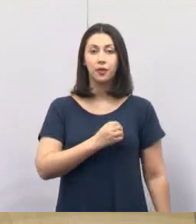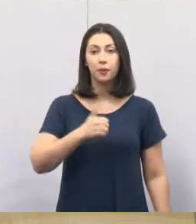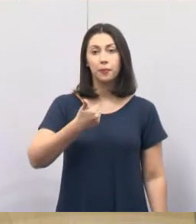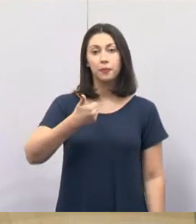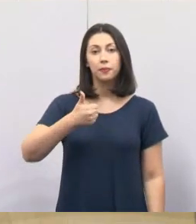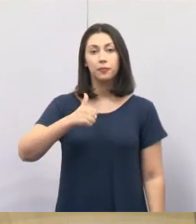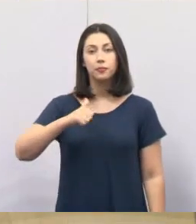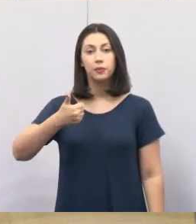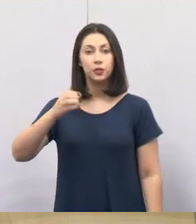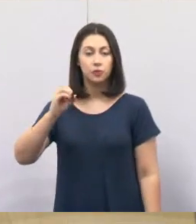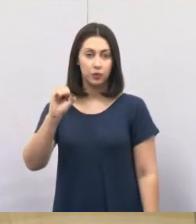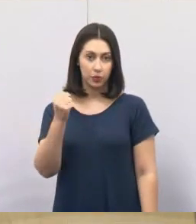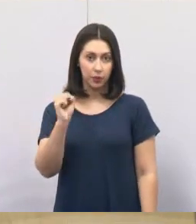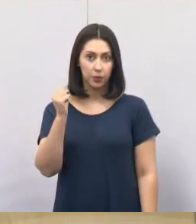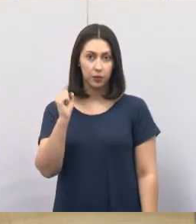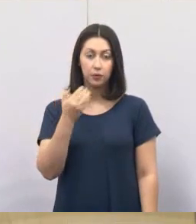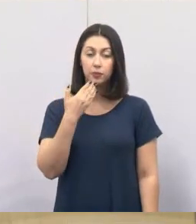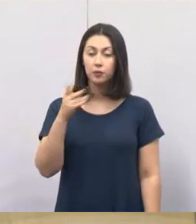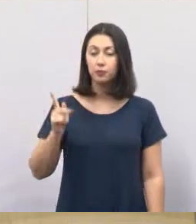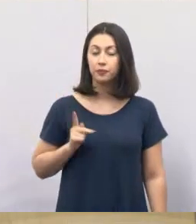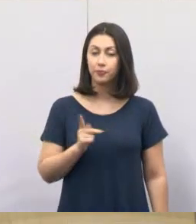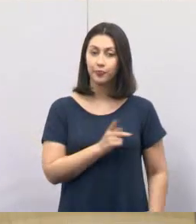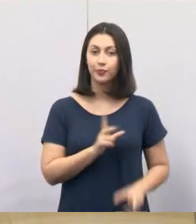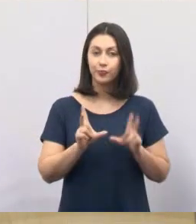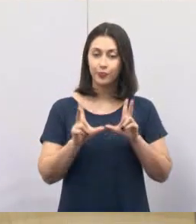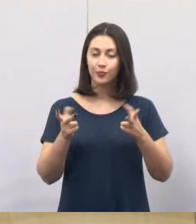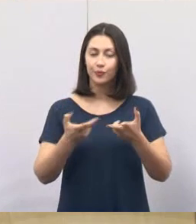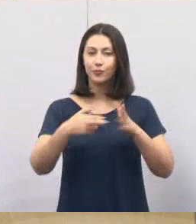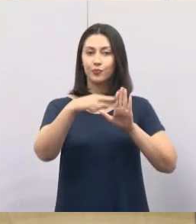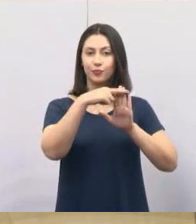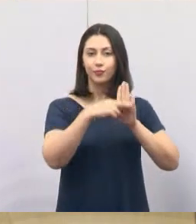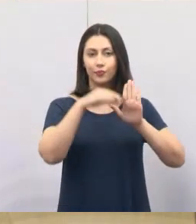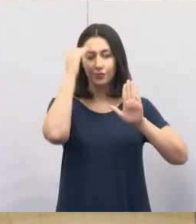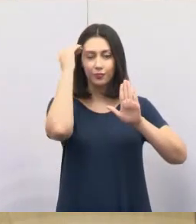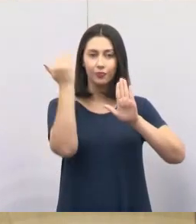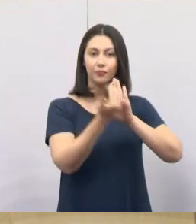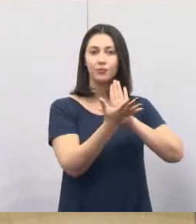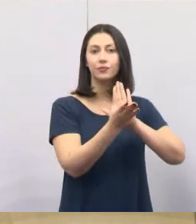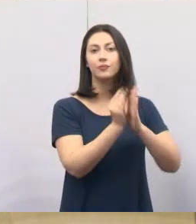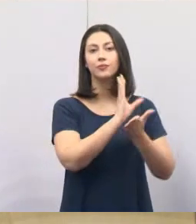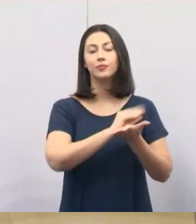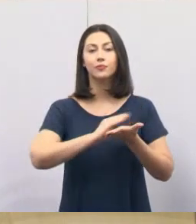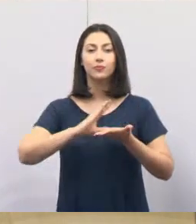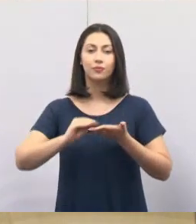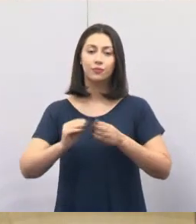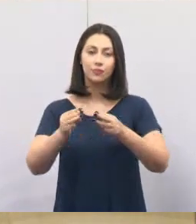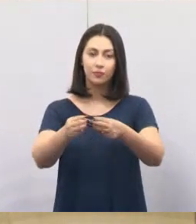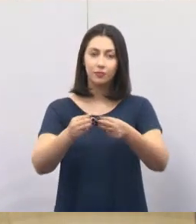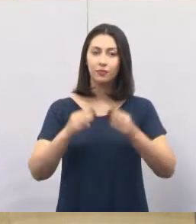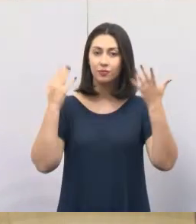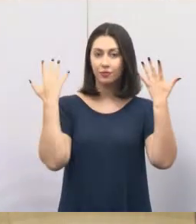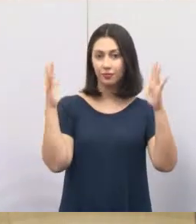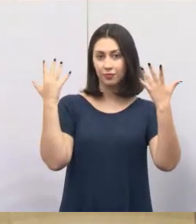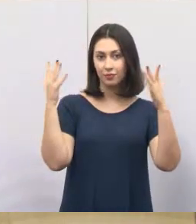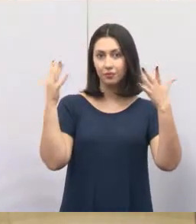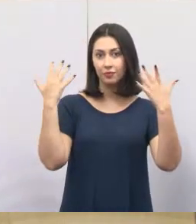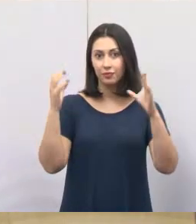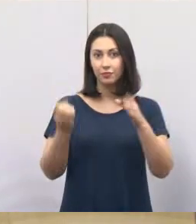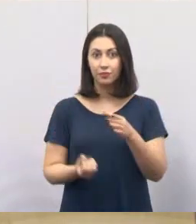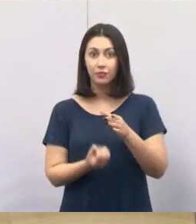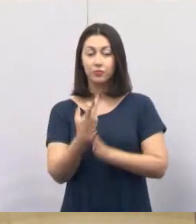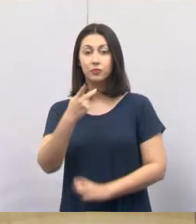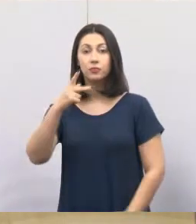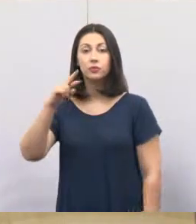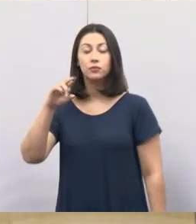1108/2022. Requeremos, excelentíssimo senhor presidente dessa casa, cumprida as formalidades regimentais, conste na ata do trabalho dessa sessão, a instrução congratulatória à Fundação Prolar